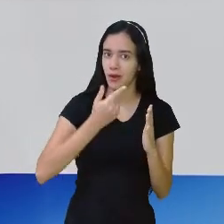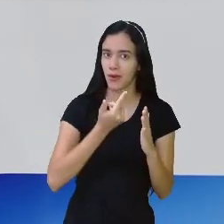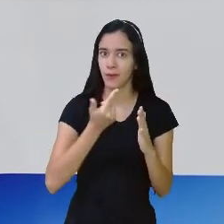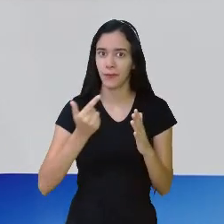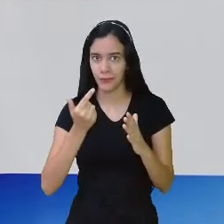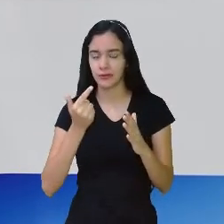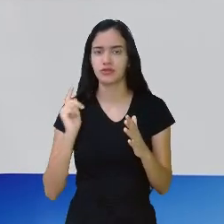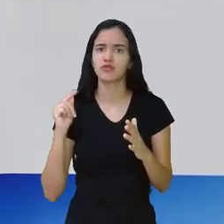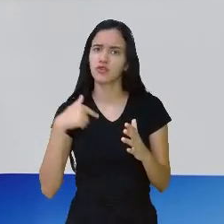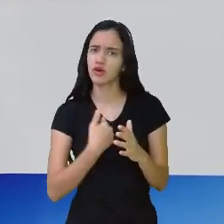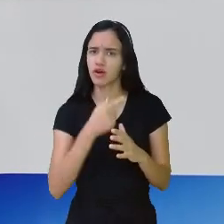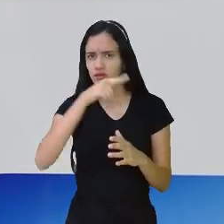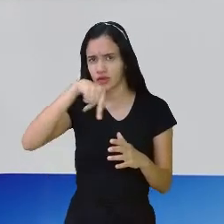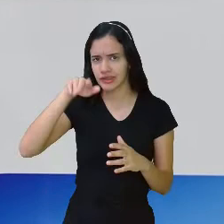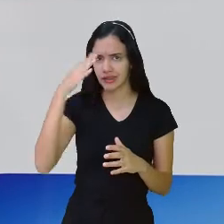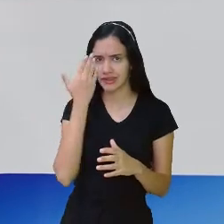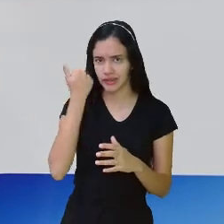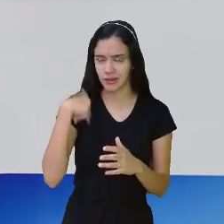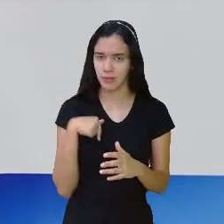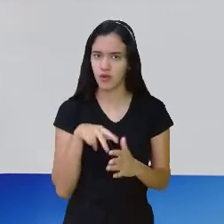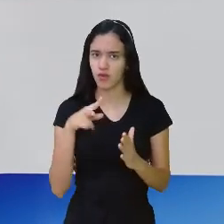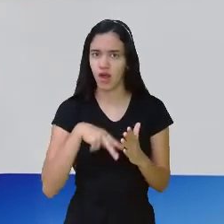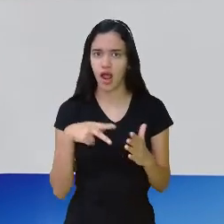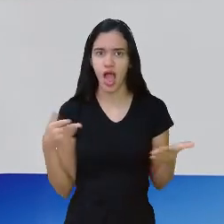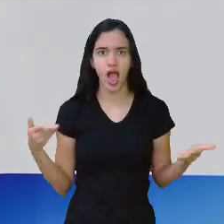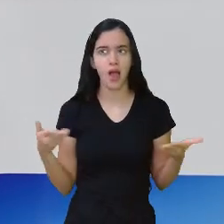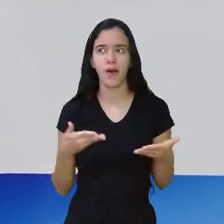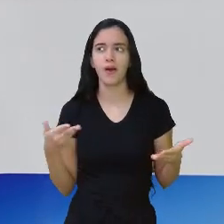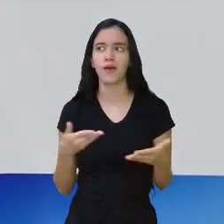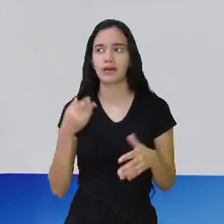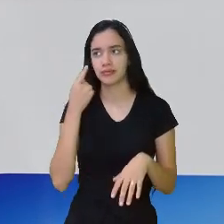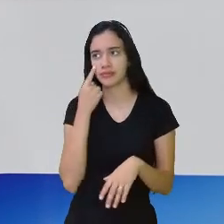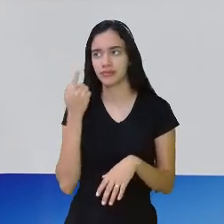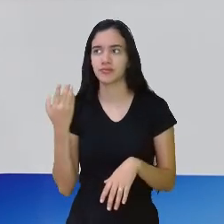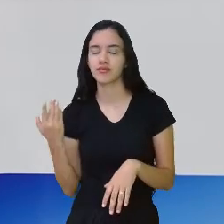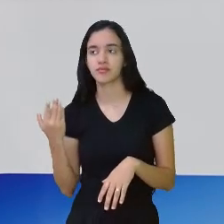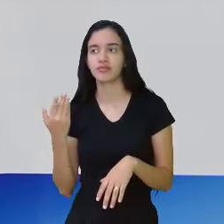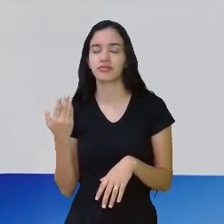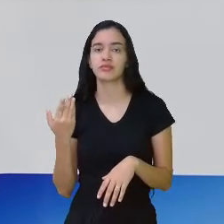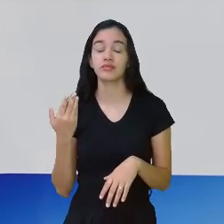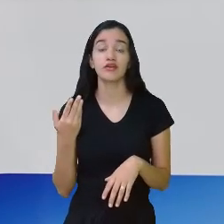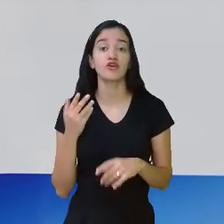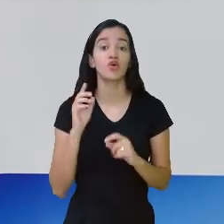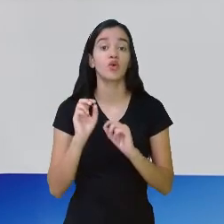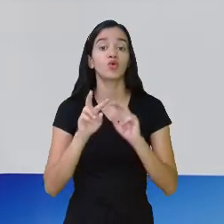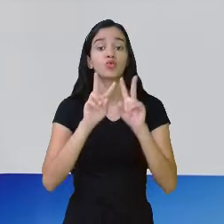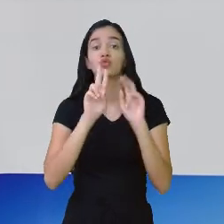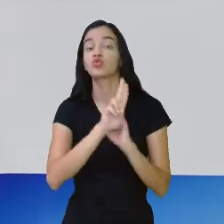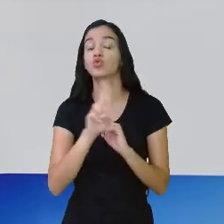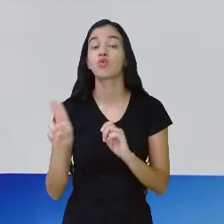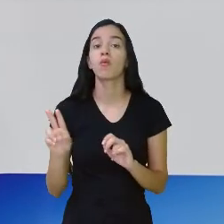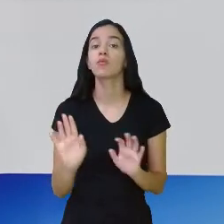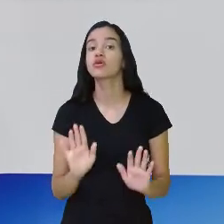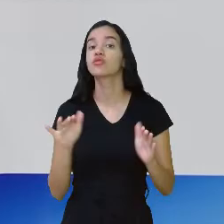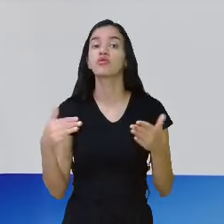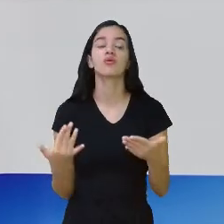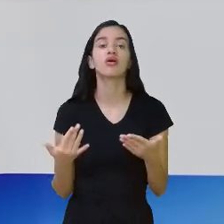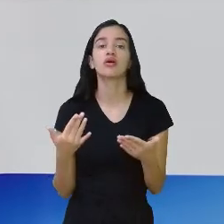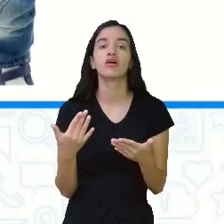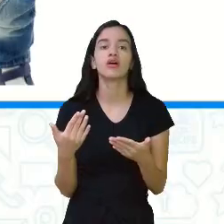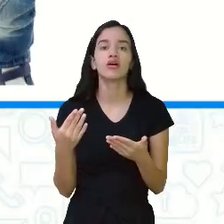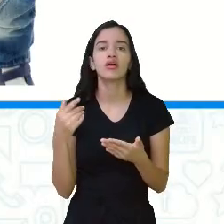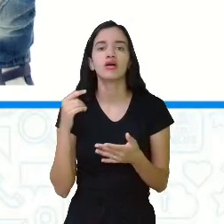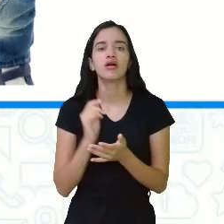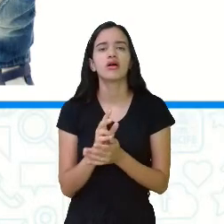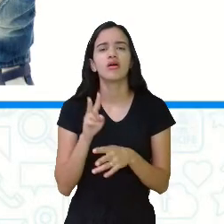vocês sabem qual é o poema que eu vou ler agora? Veja aí. O nome do poema é